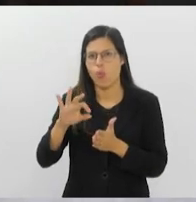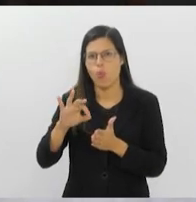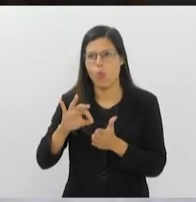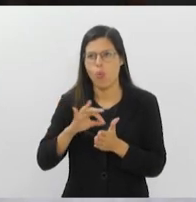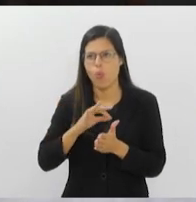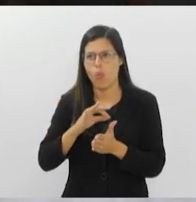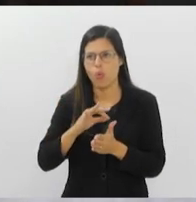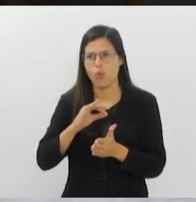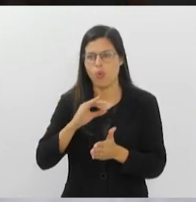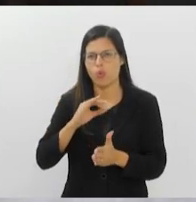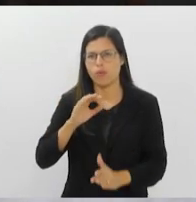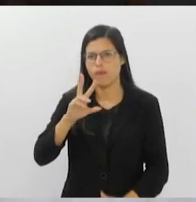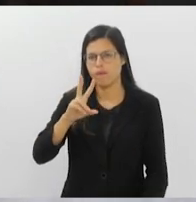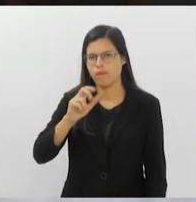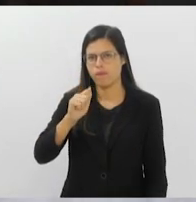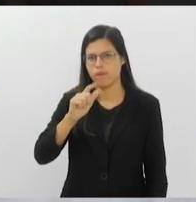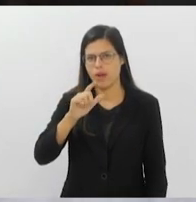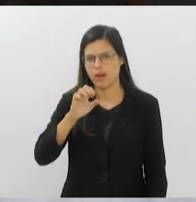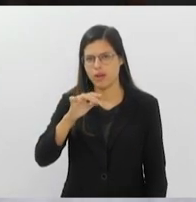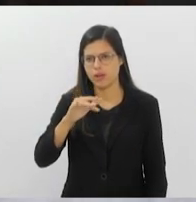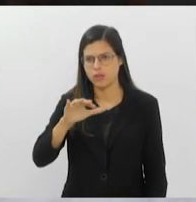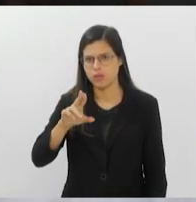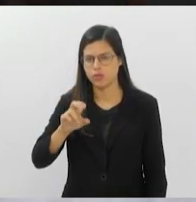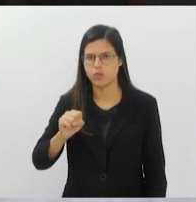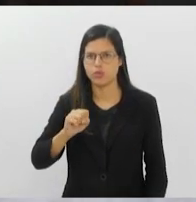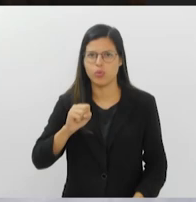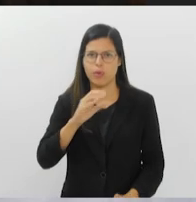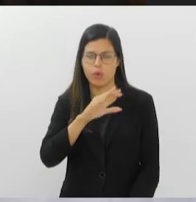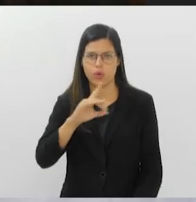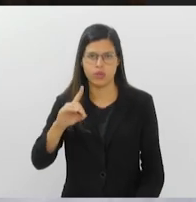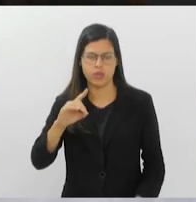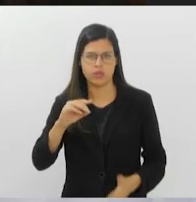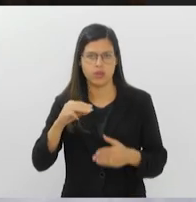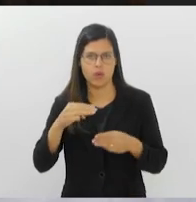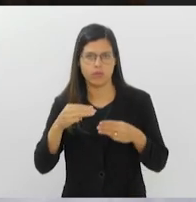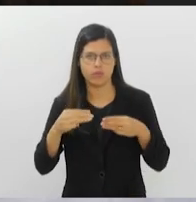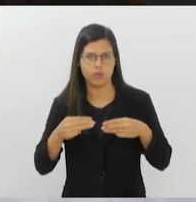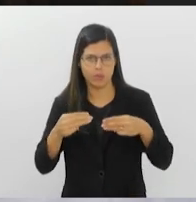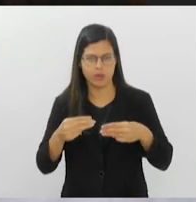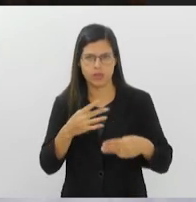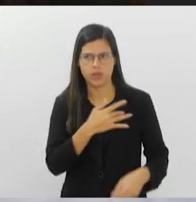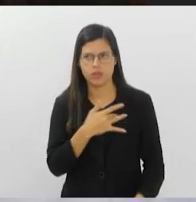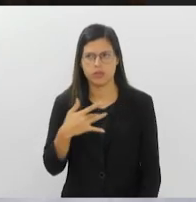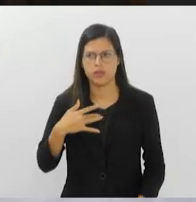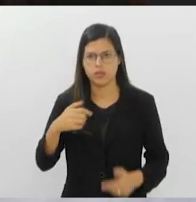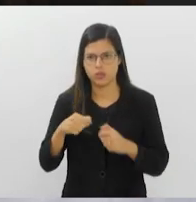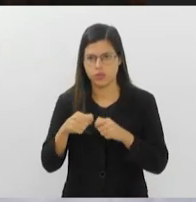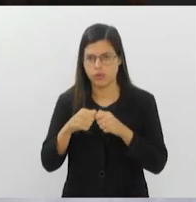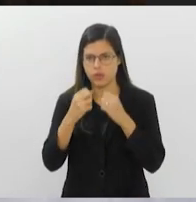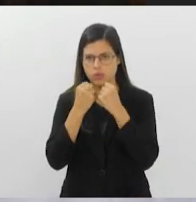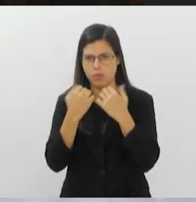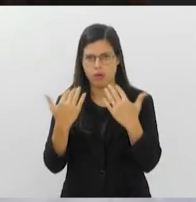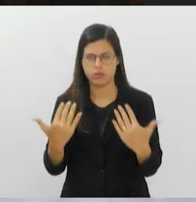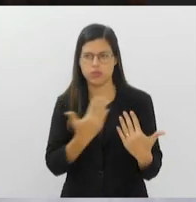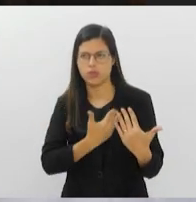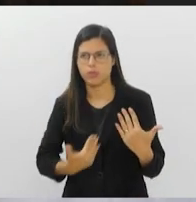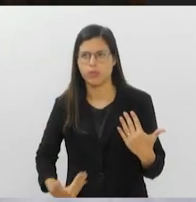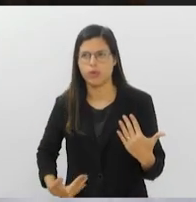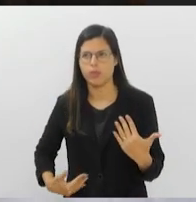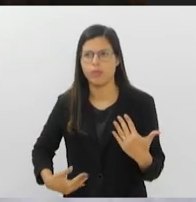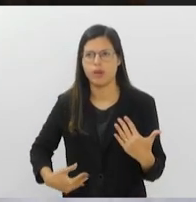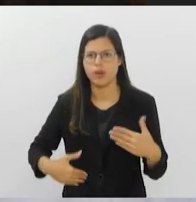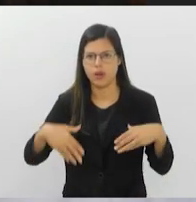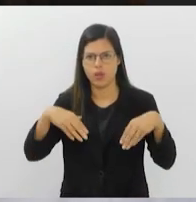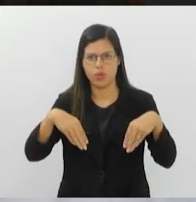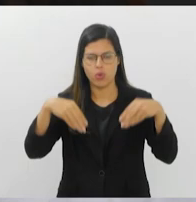a coordenação de saúde mental do Ministério da Saúde. E a gente fez uma grande audiência pública no Palácio Tiradentes, na